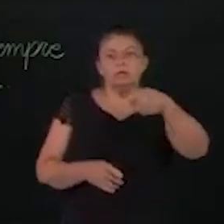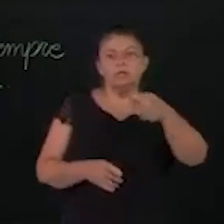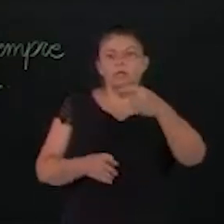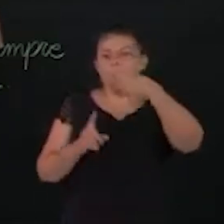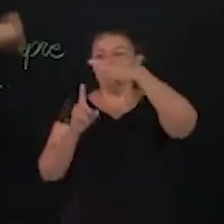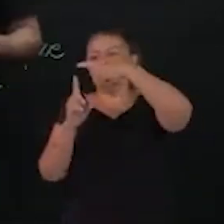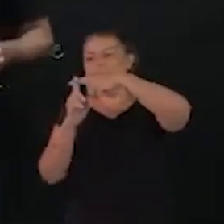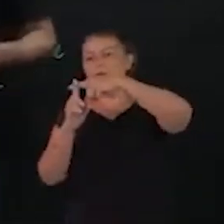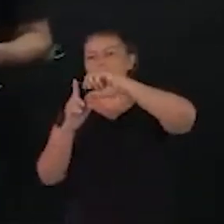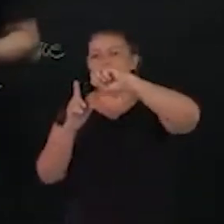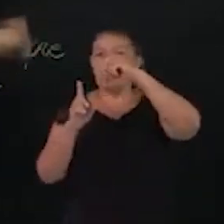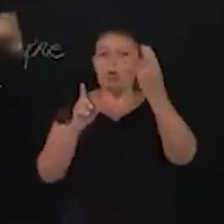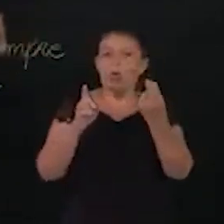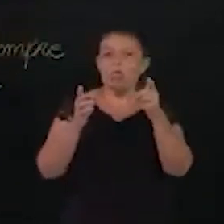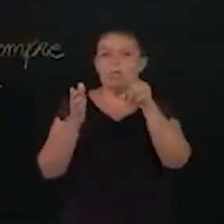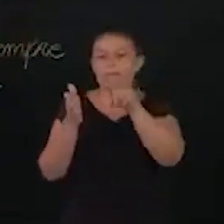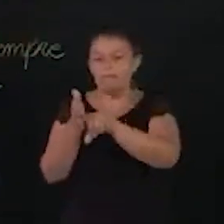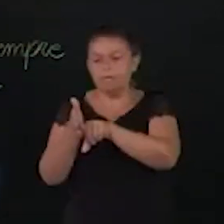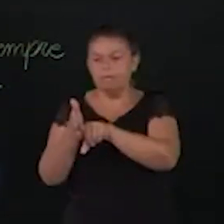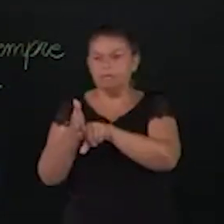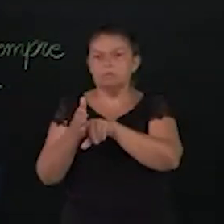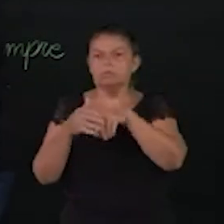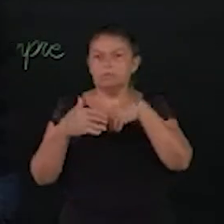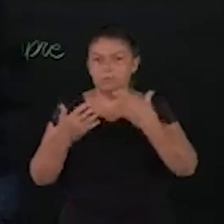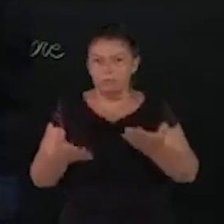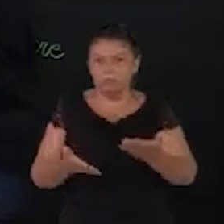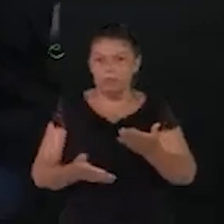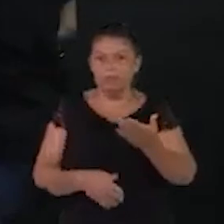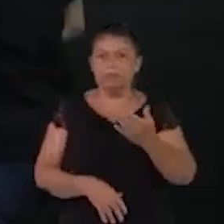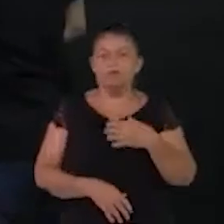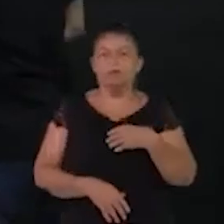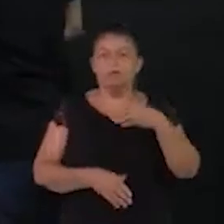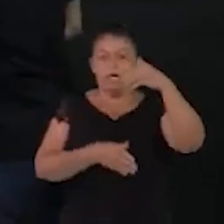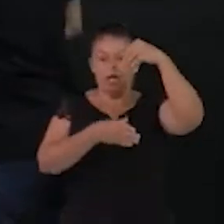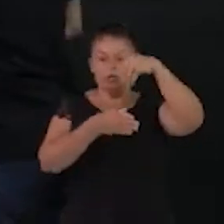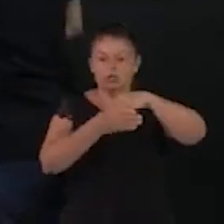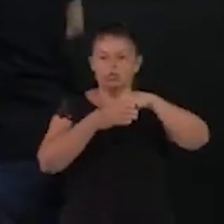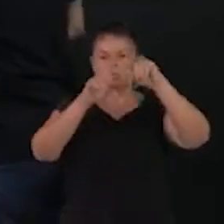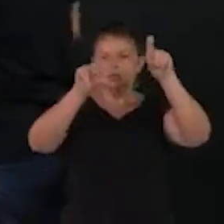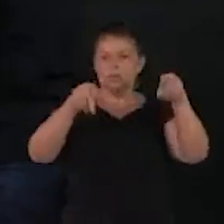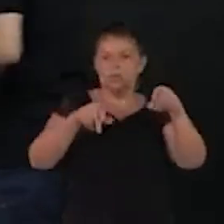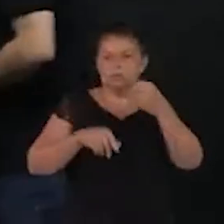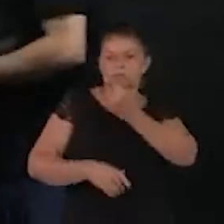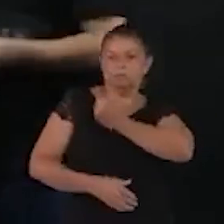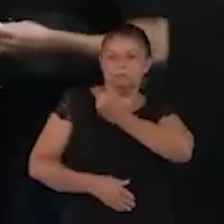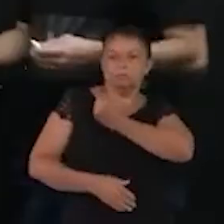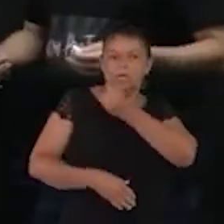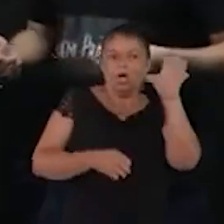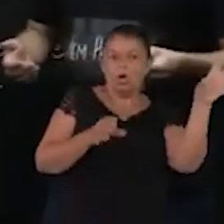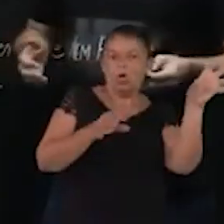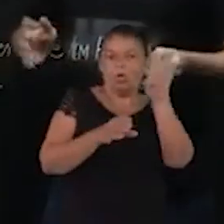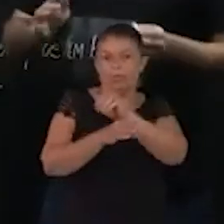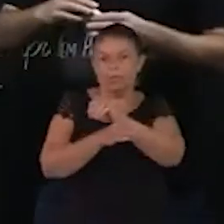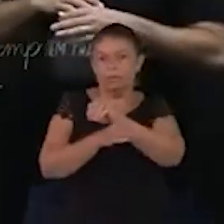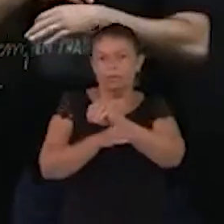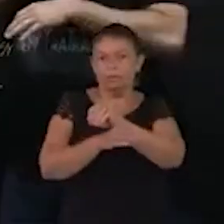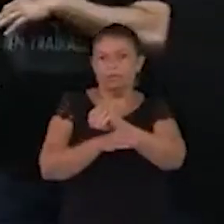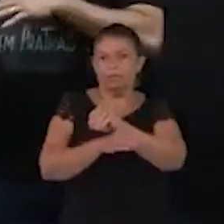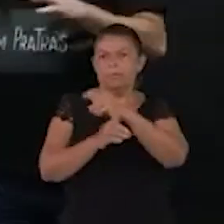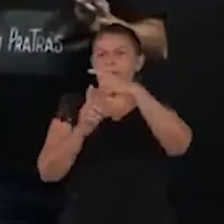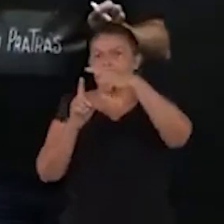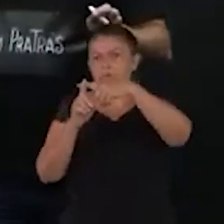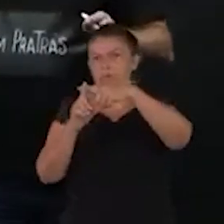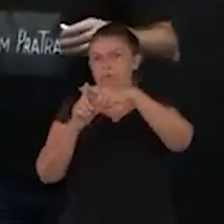adição ou de subtração. Sendo assim, o valor que está aqui dentro se repete. Já que é positivo,